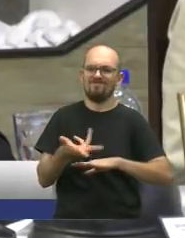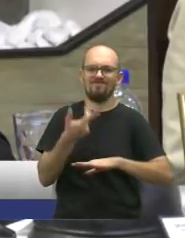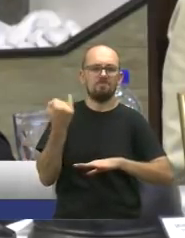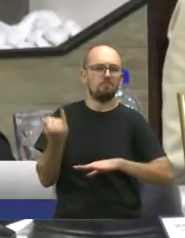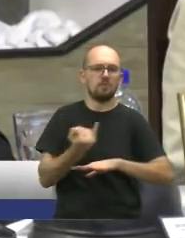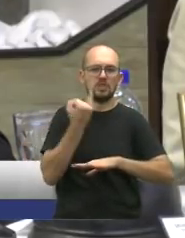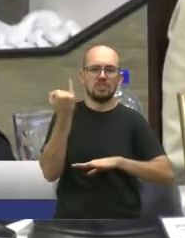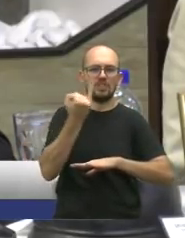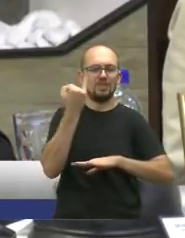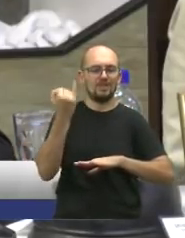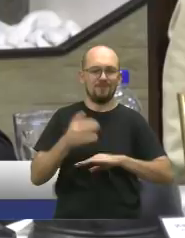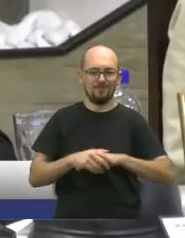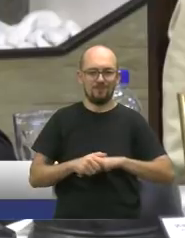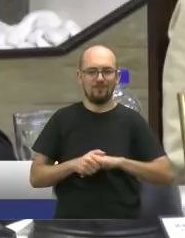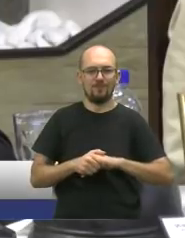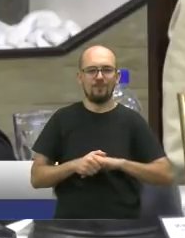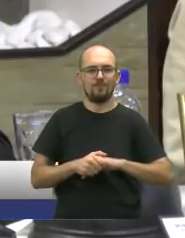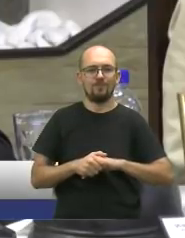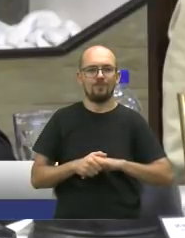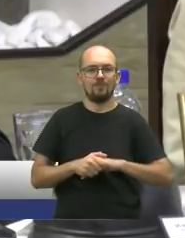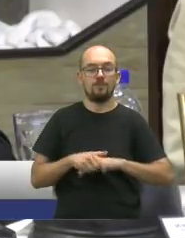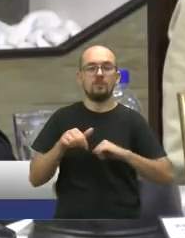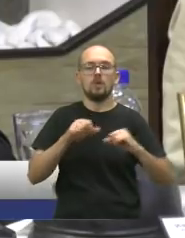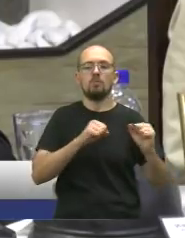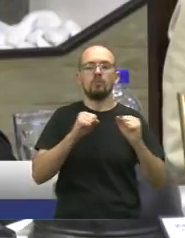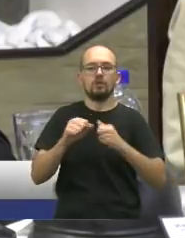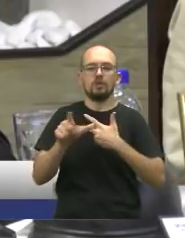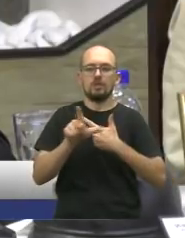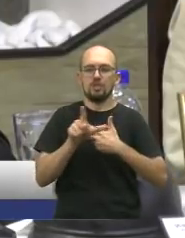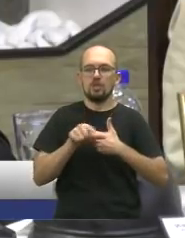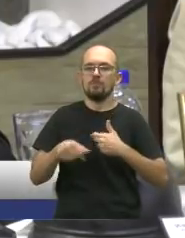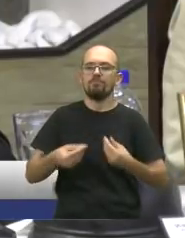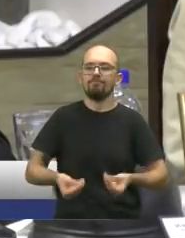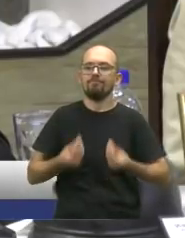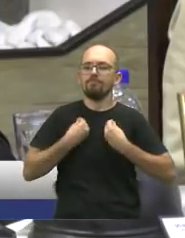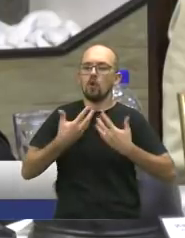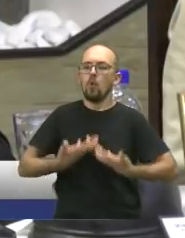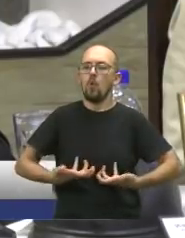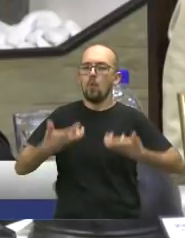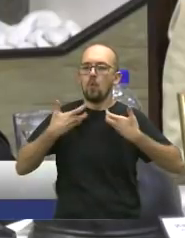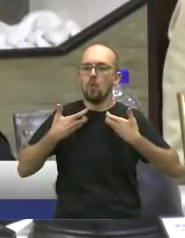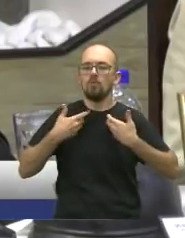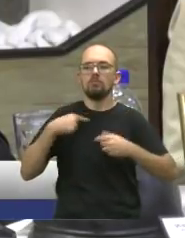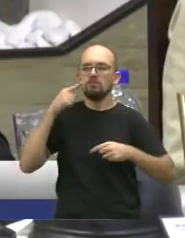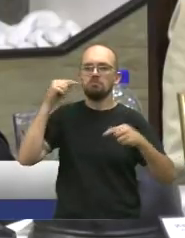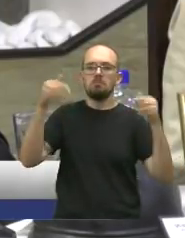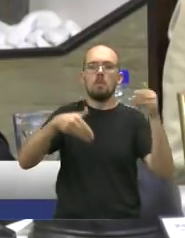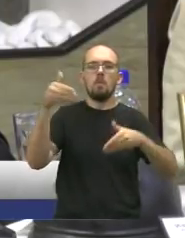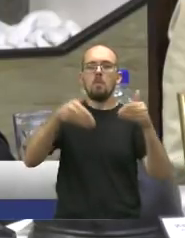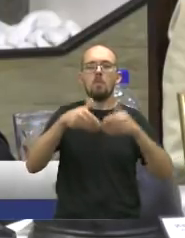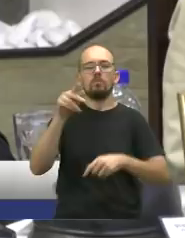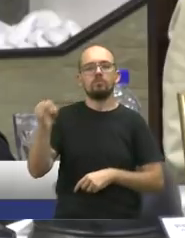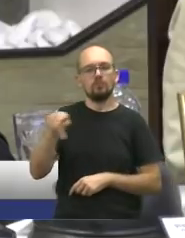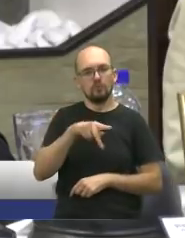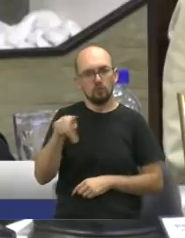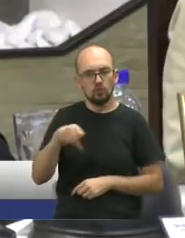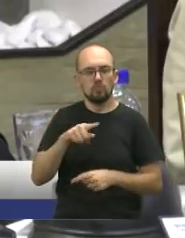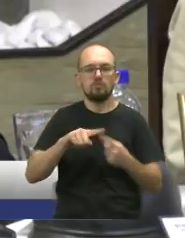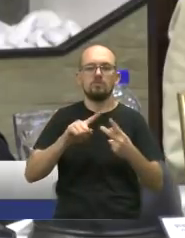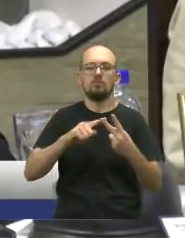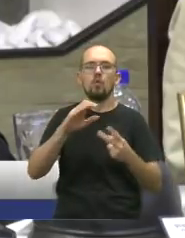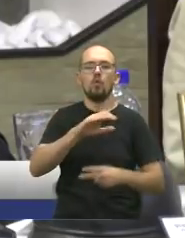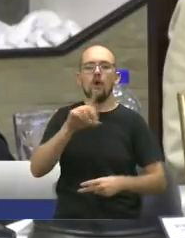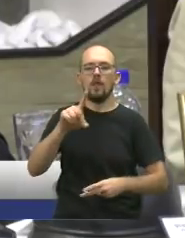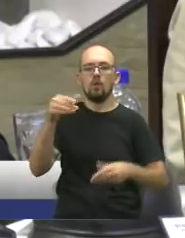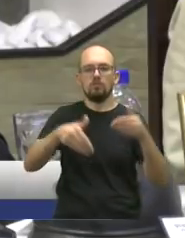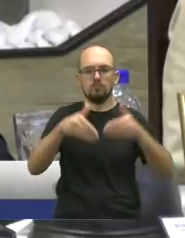como este. O Poder Legislativo se orgulha em receber tantos professores, coordenadores